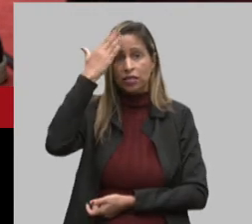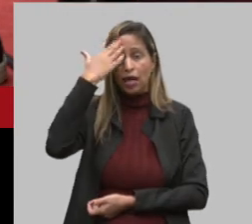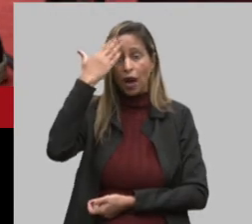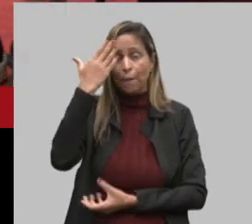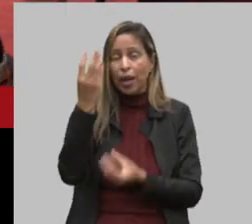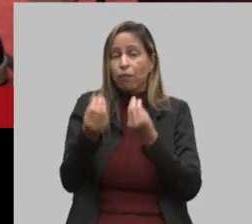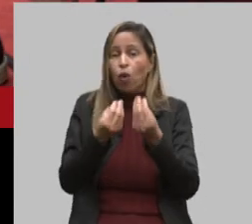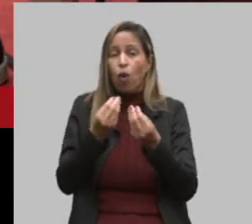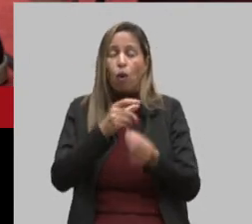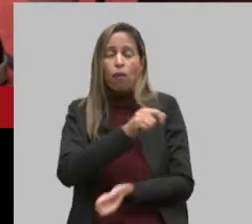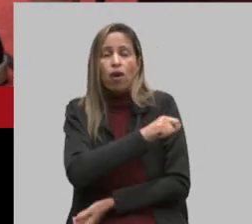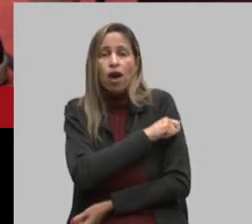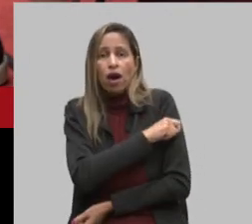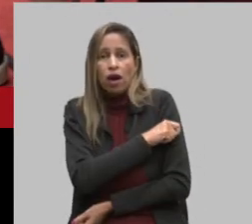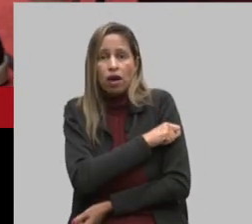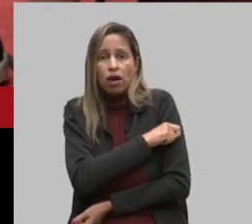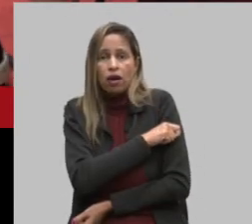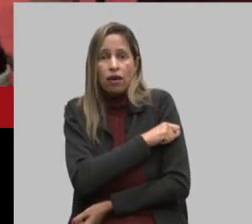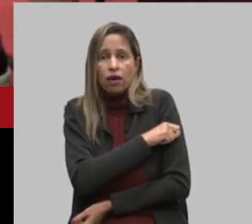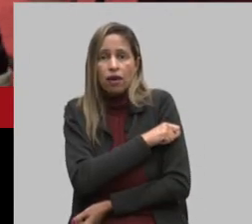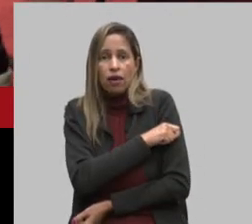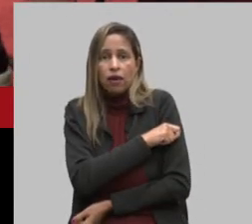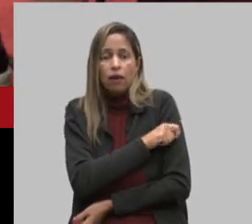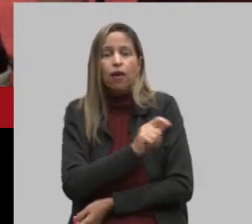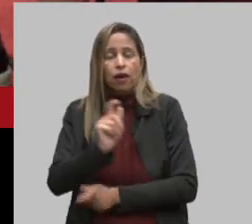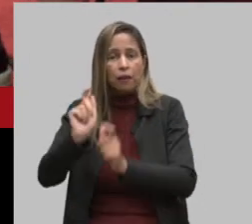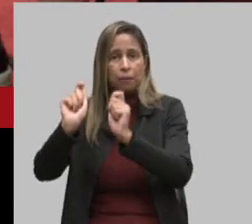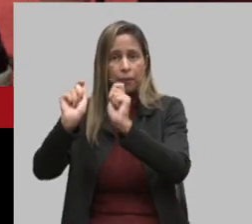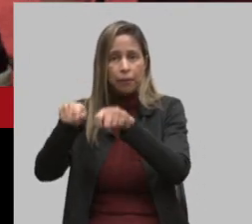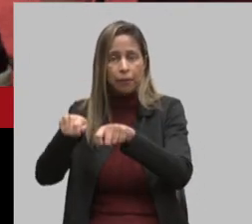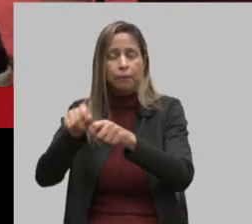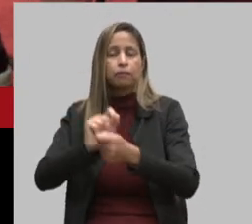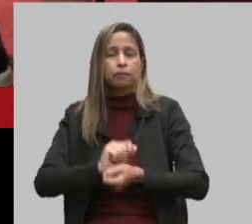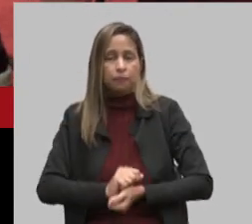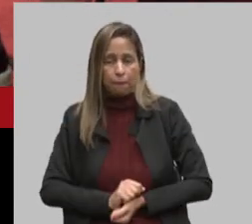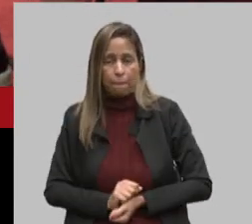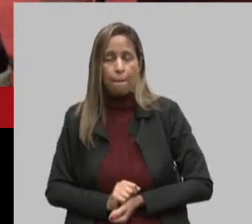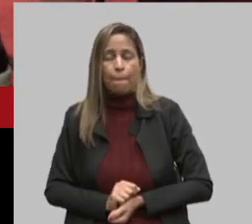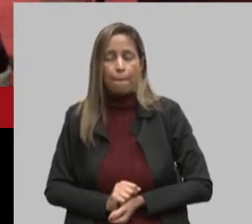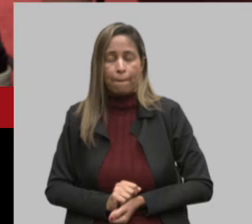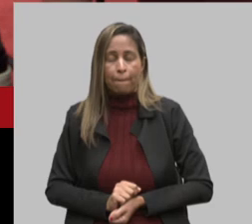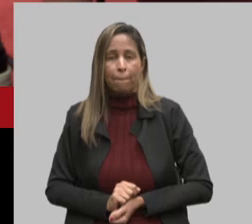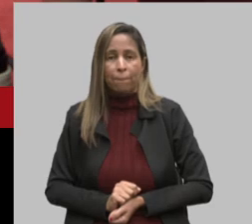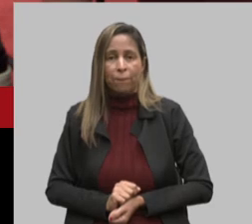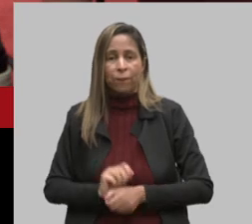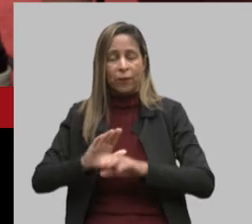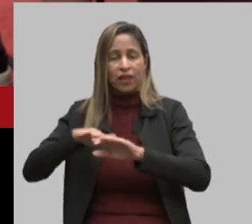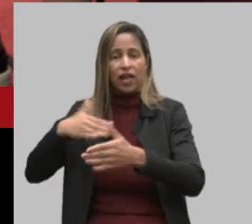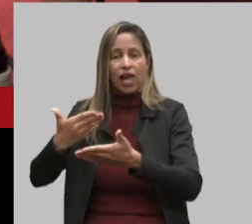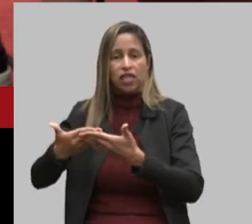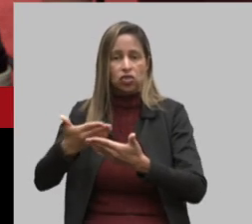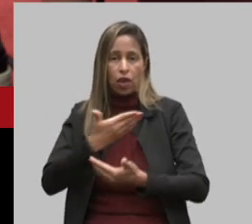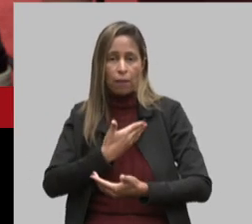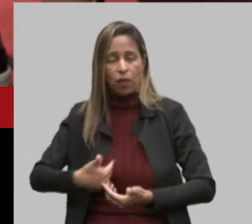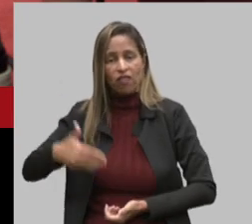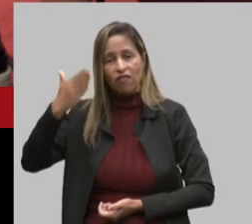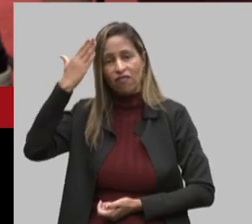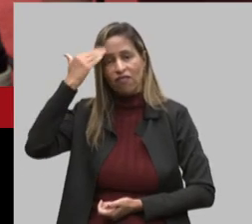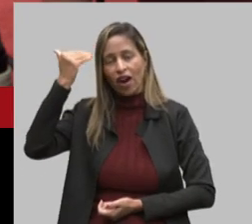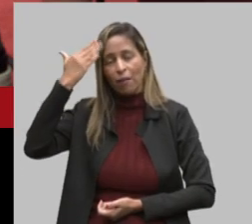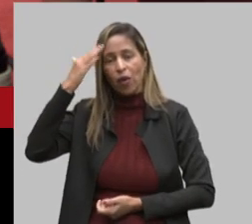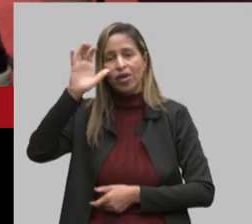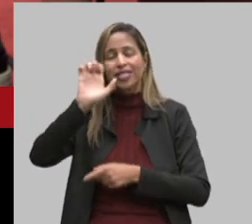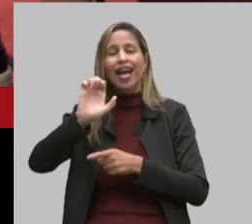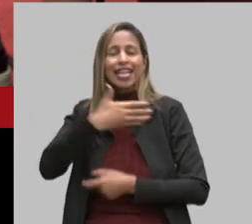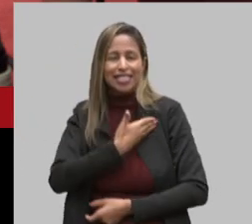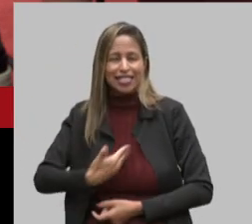com os alunos de uma capacitação que seria no caso a escola pública a famosa Escola Estadual